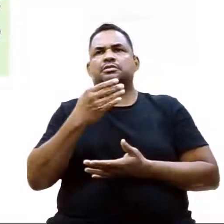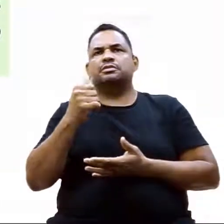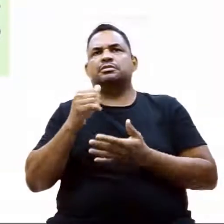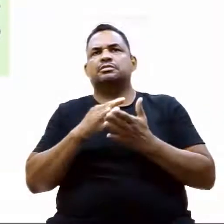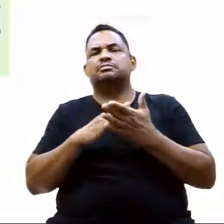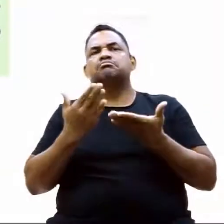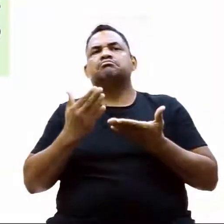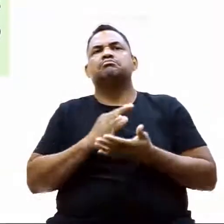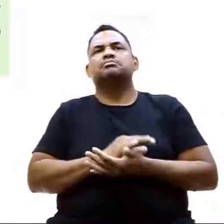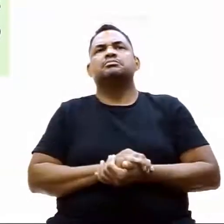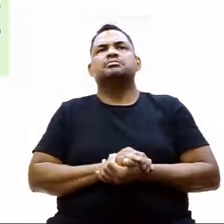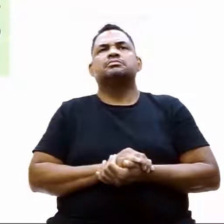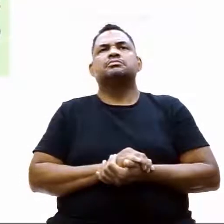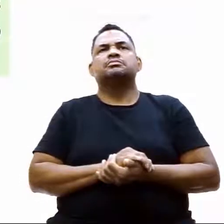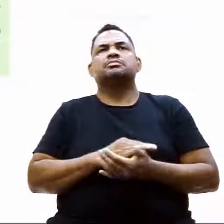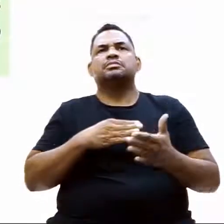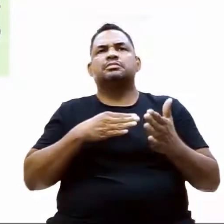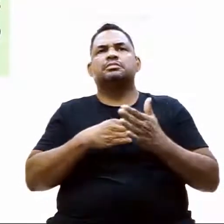1743 a